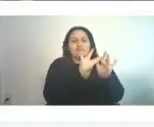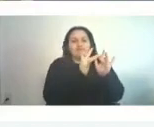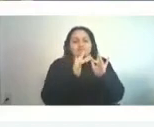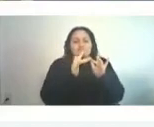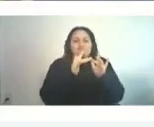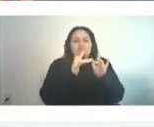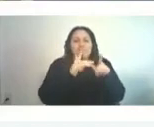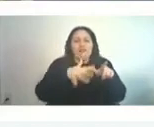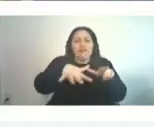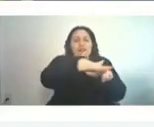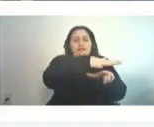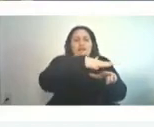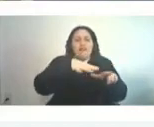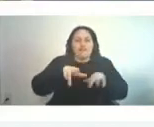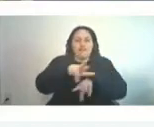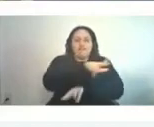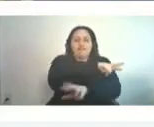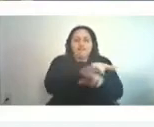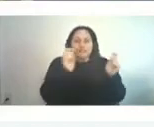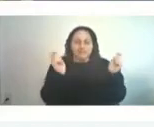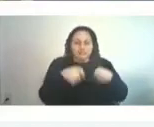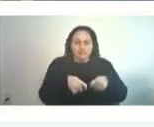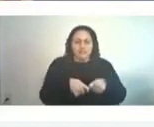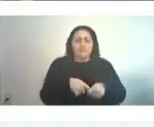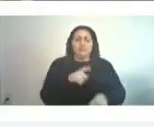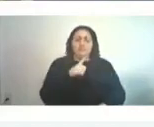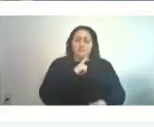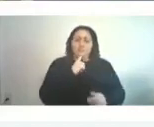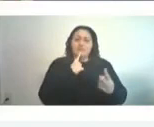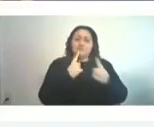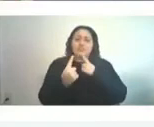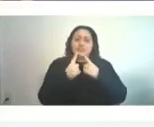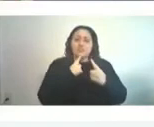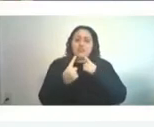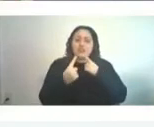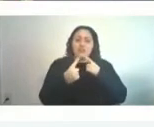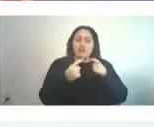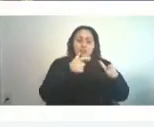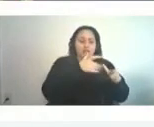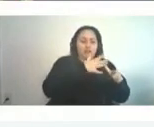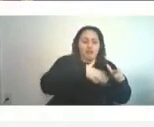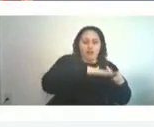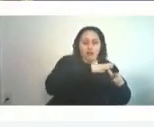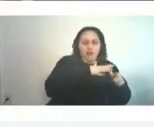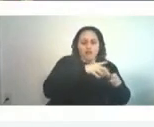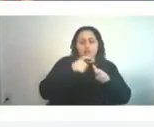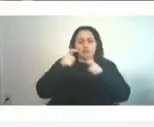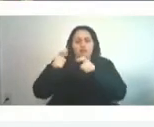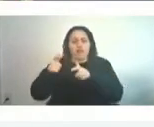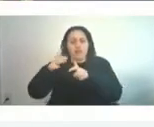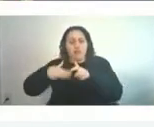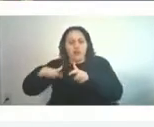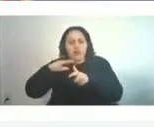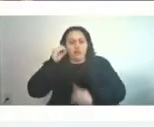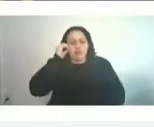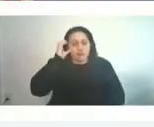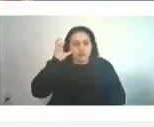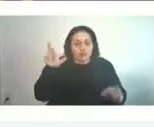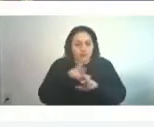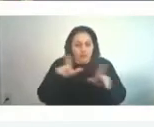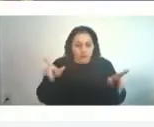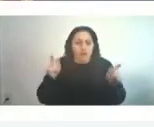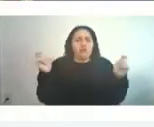ideia de que se pode fazer um diálogo entre diferentes campos do saber, né? Eu acho que ali também o Diego